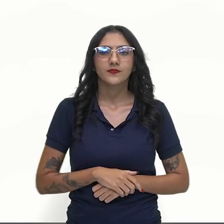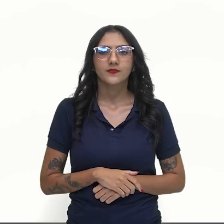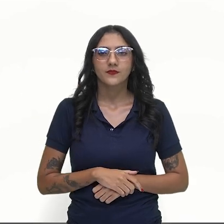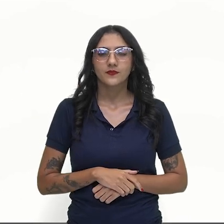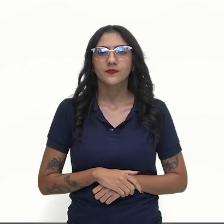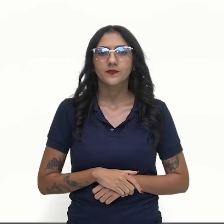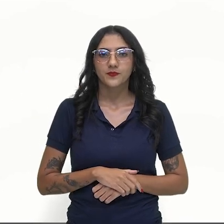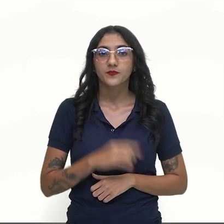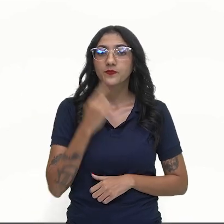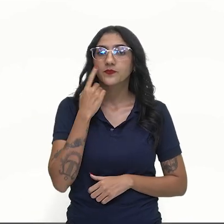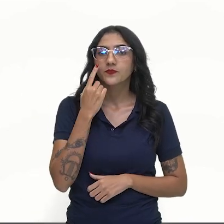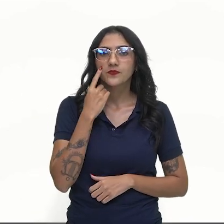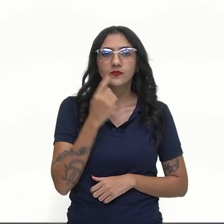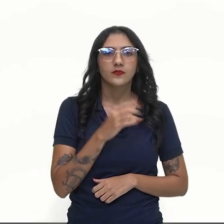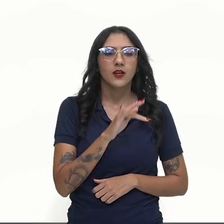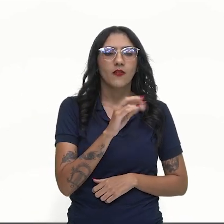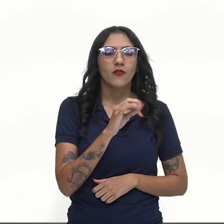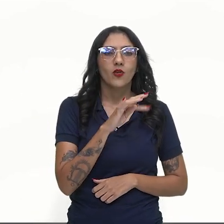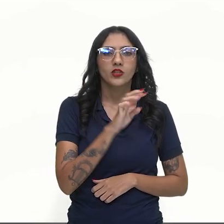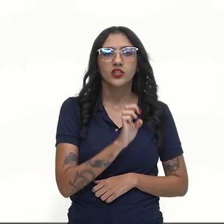a fonte